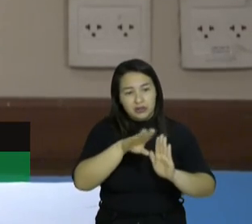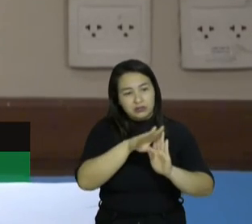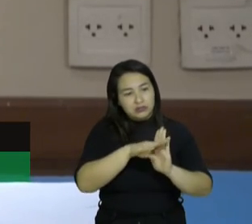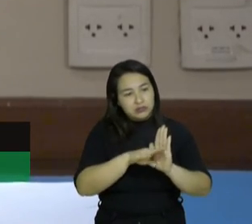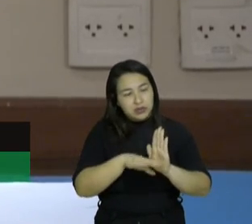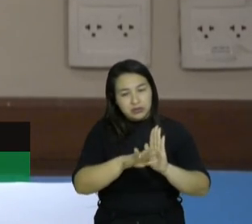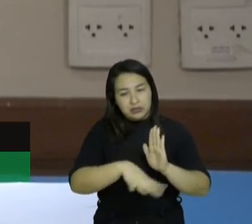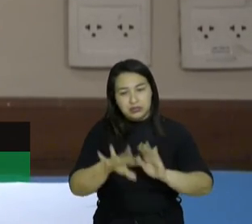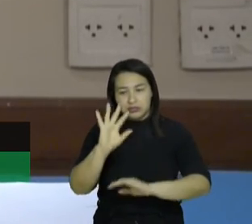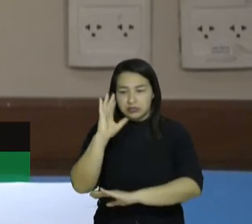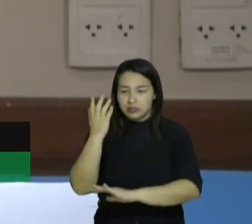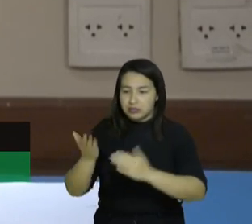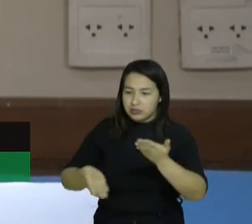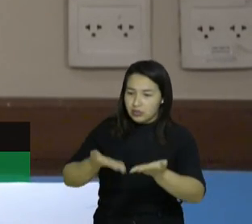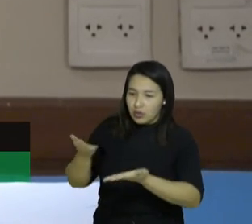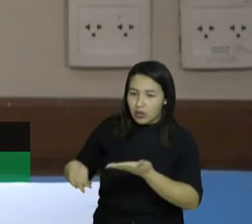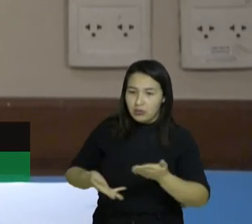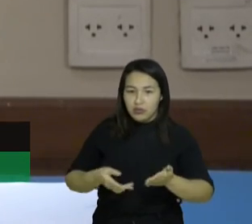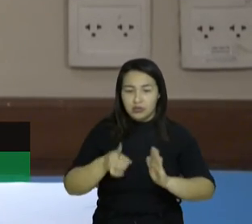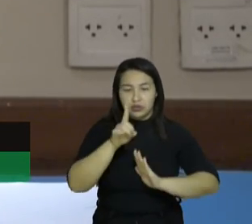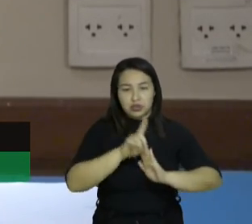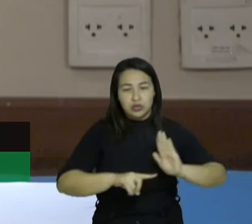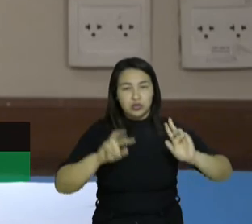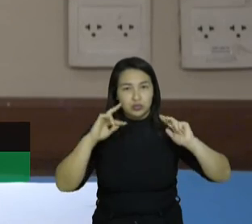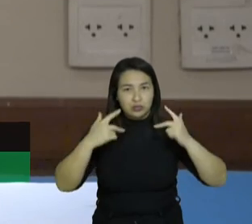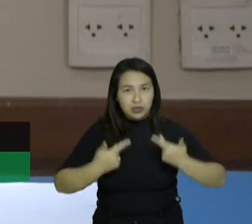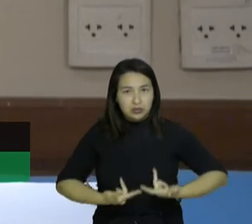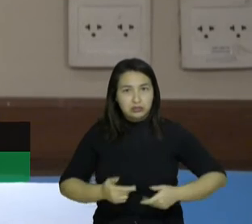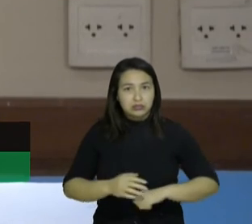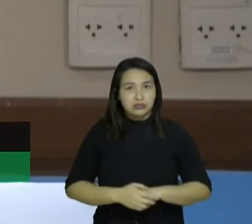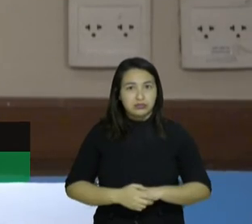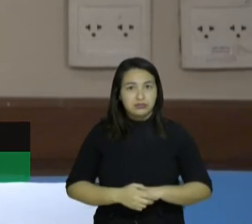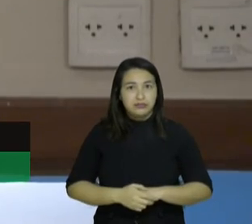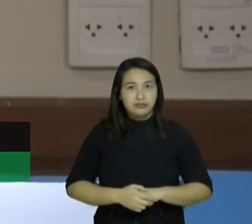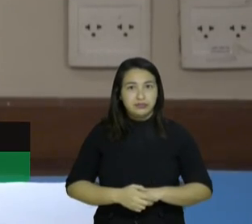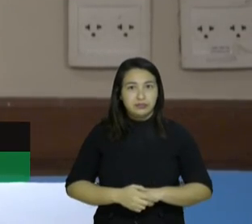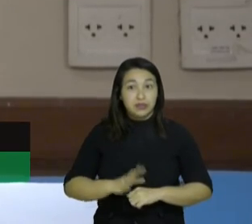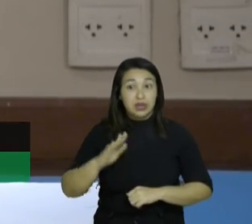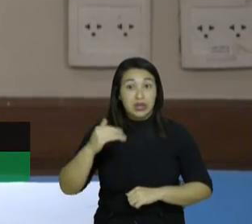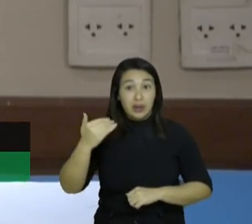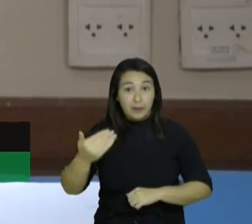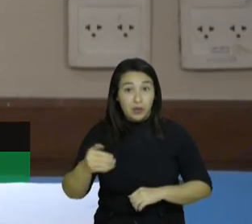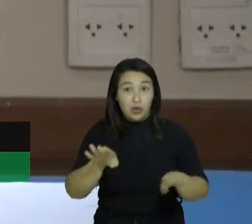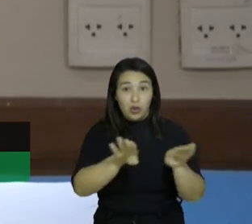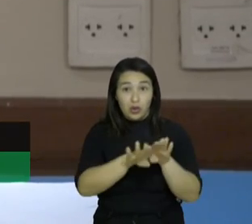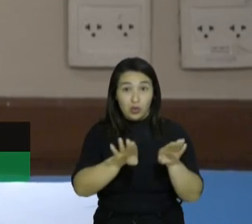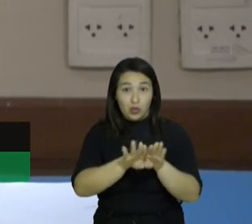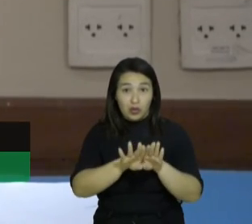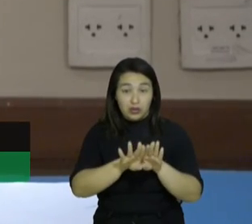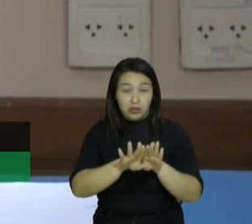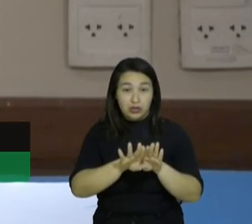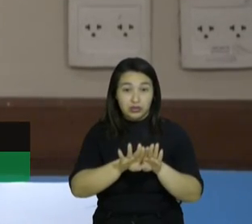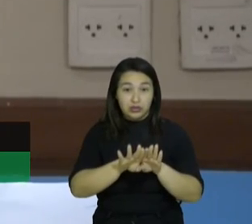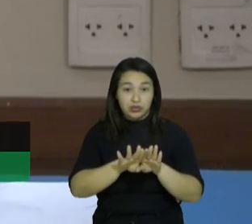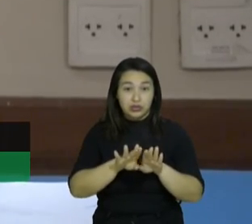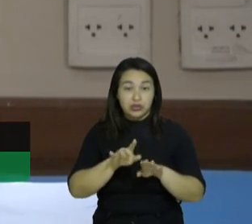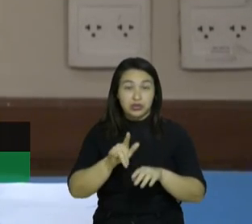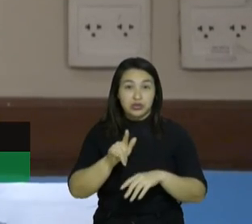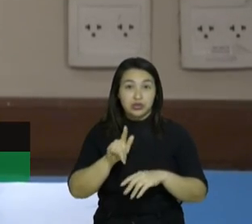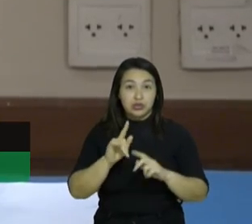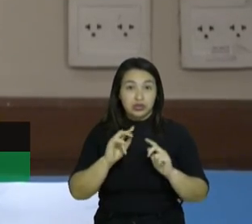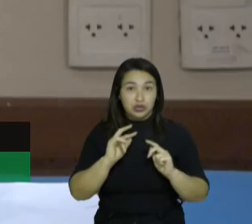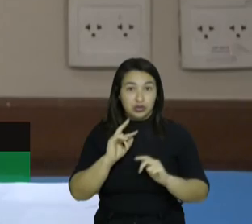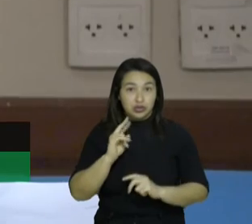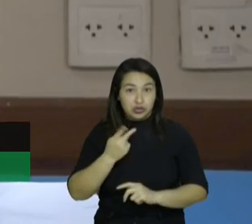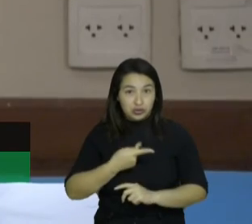Humanos normas trabalhistas e amanhã ou depois até igualdade de gênero e coisas do tipo vão aparecer como exigências